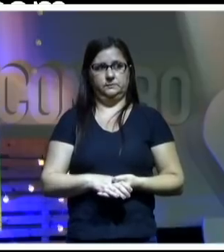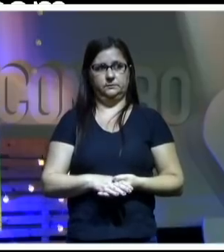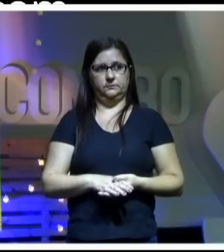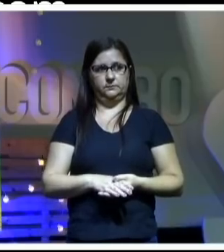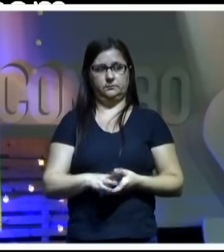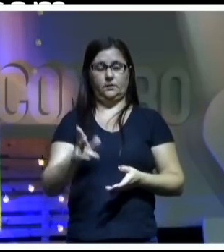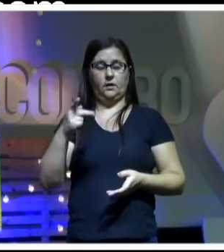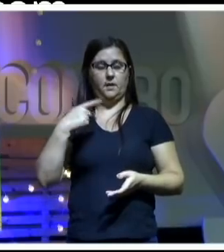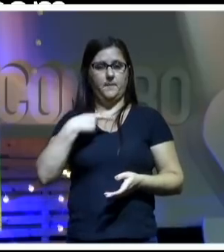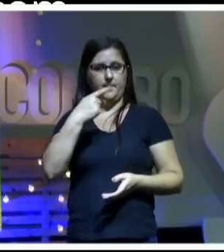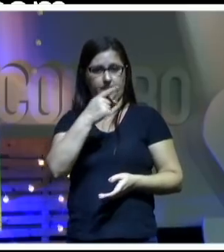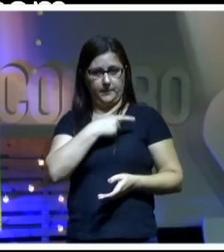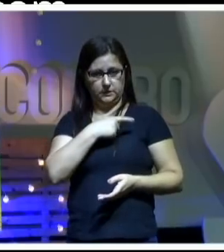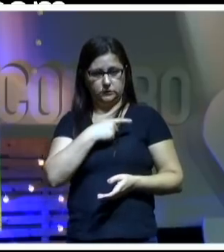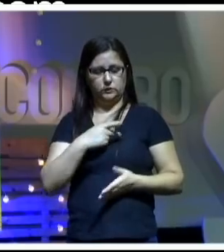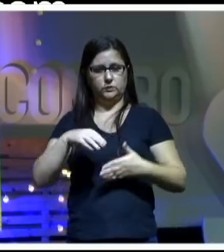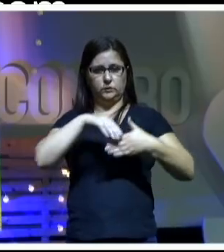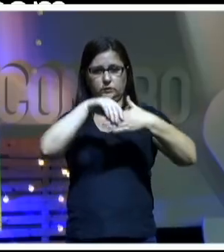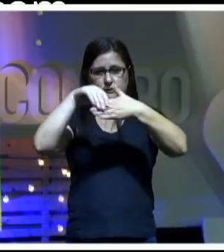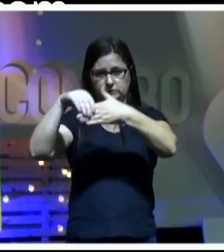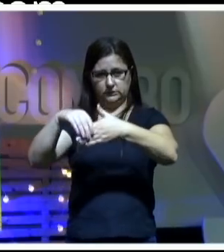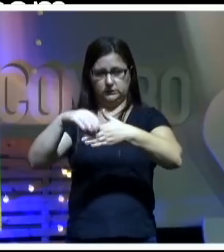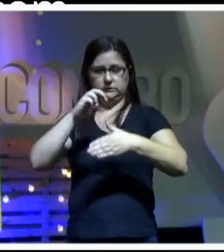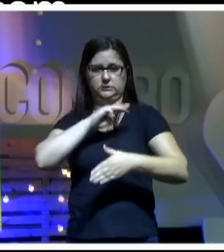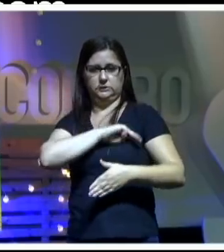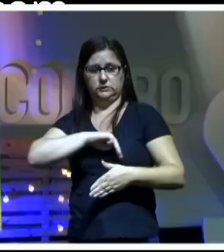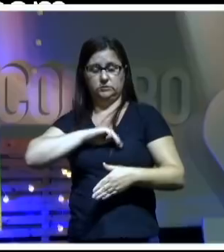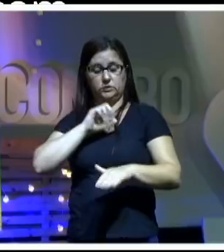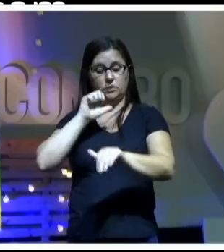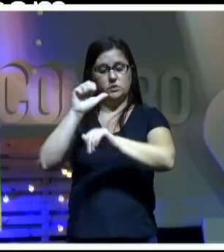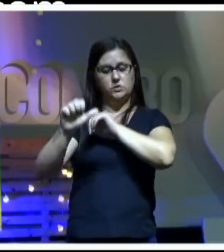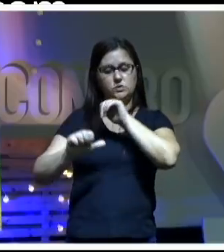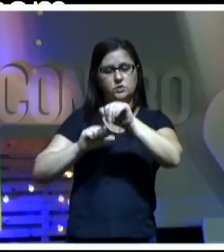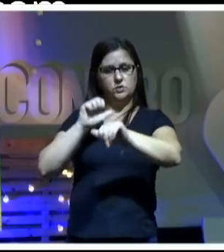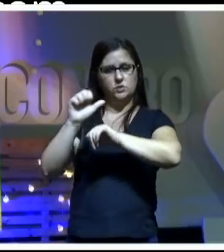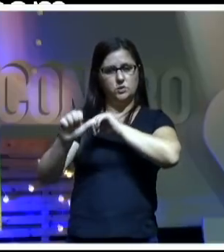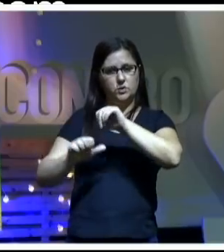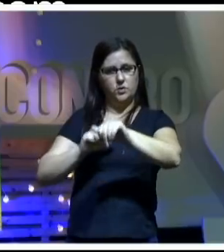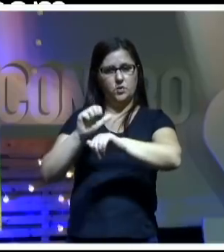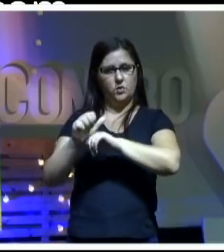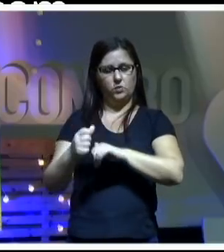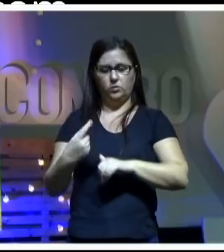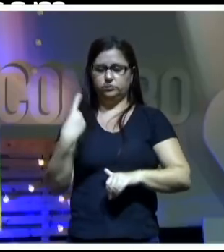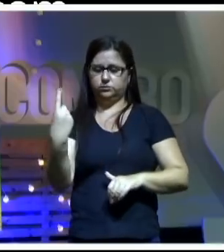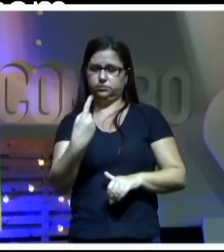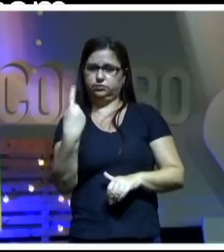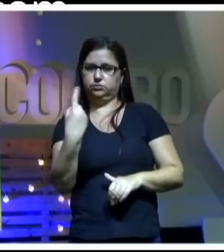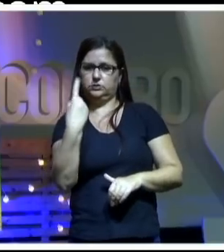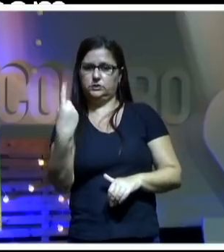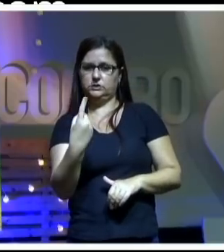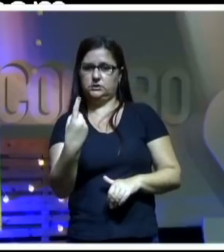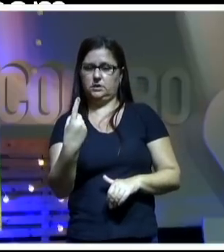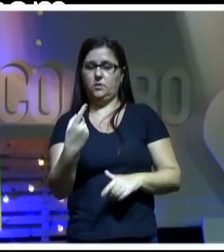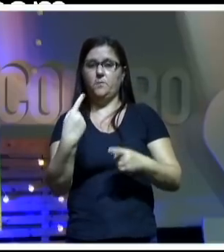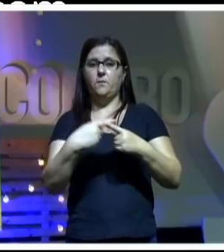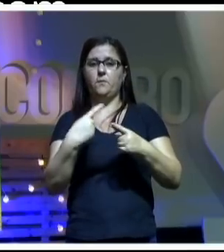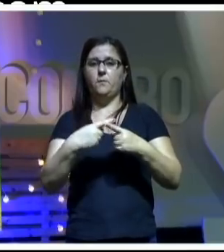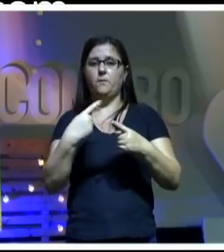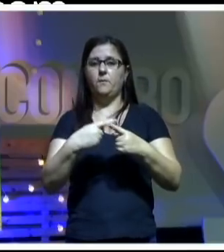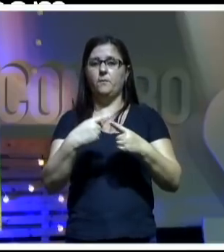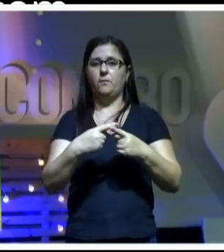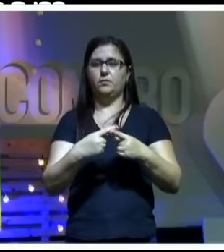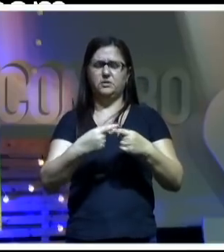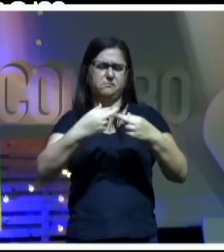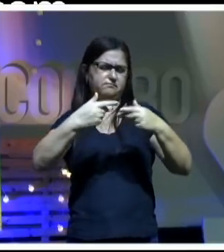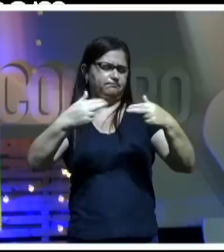coloque também líderes missionário sobreiros trocou o seu direito de primogenitura vocacional por um prato de sopa de